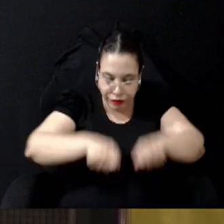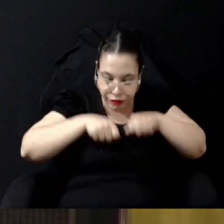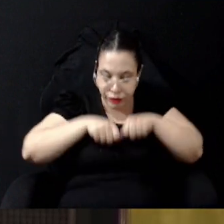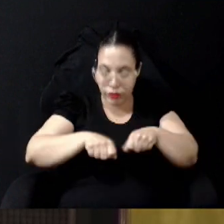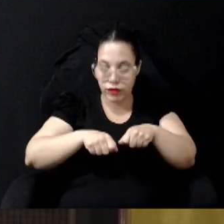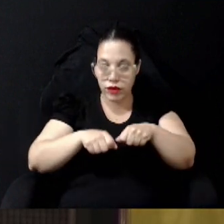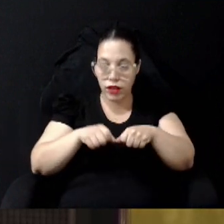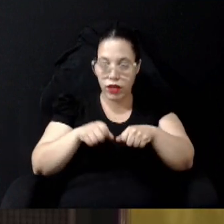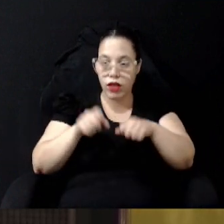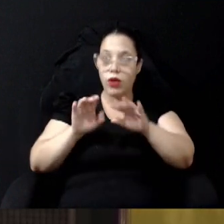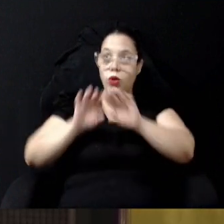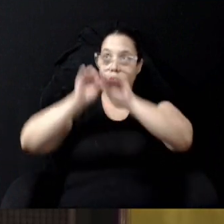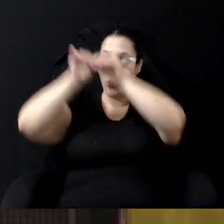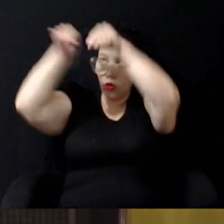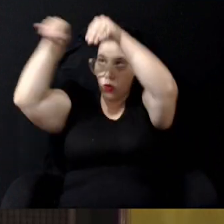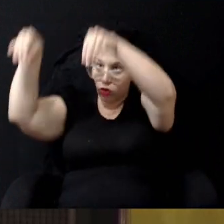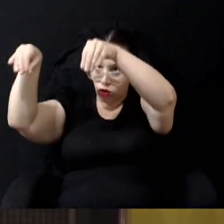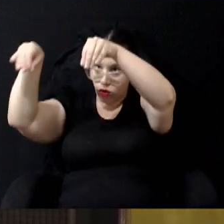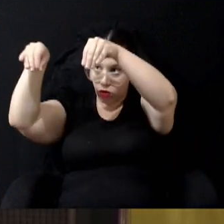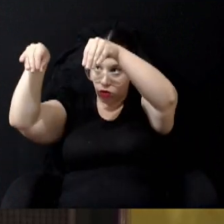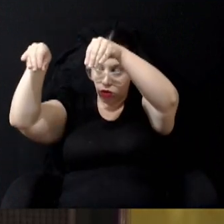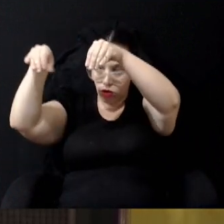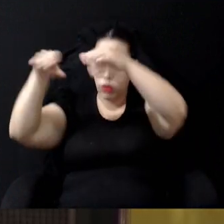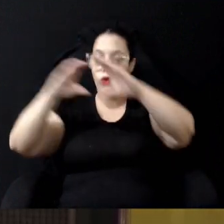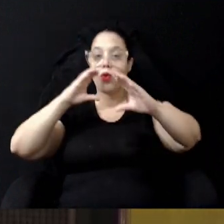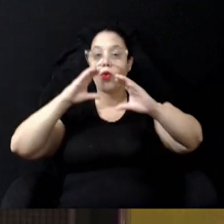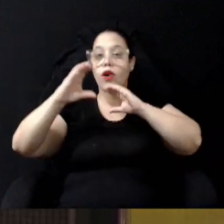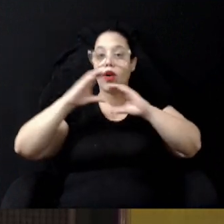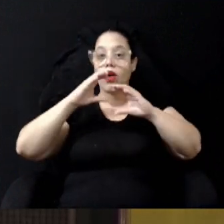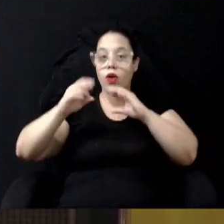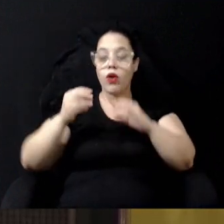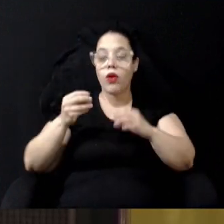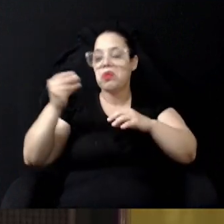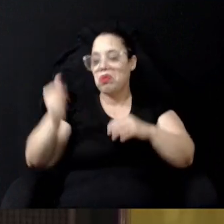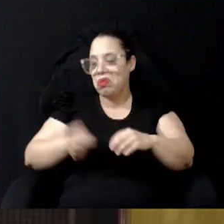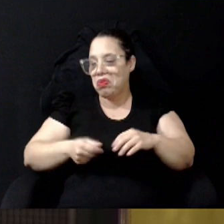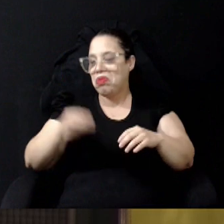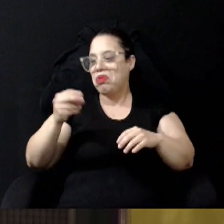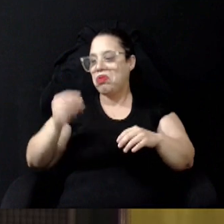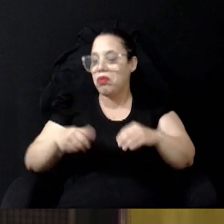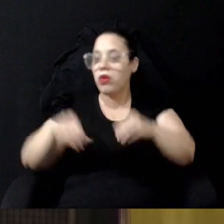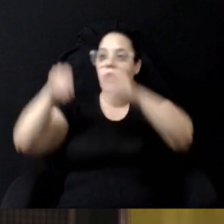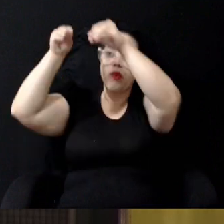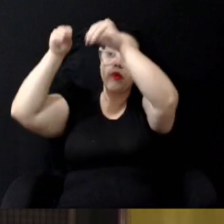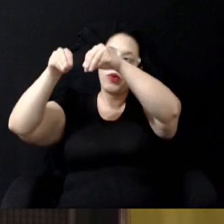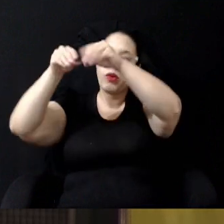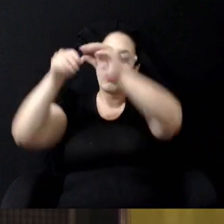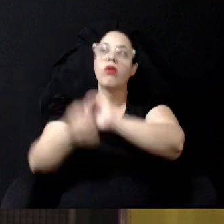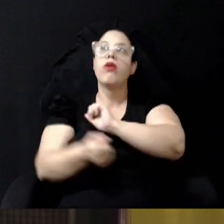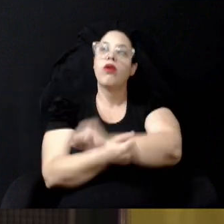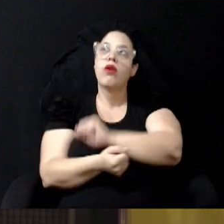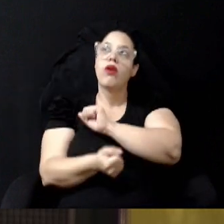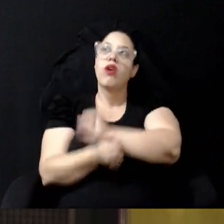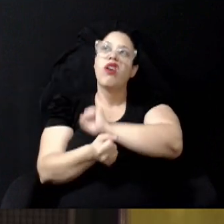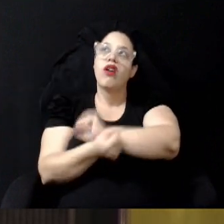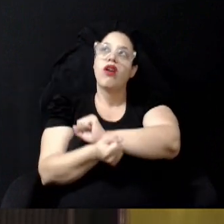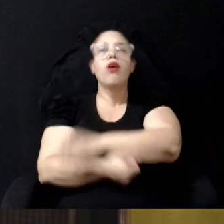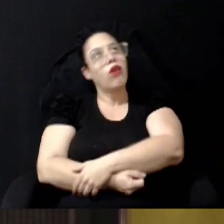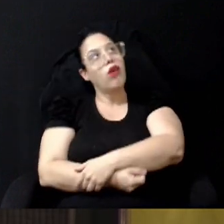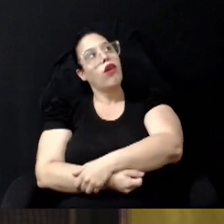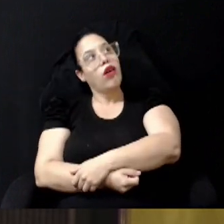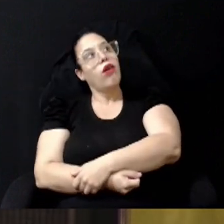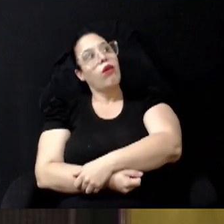secarem, elas cantavam várias músicas. E isso acho que foi inspirando, né,